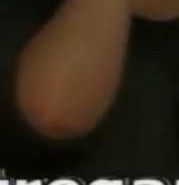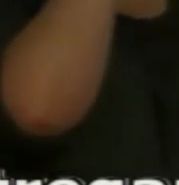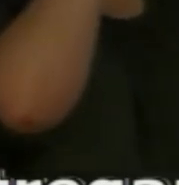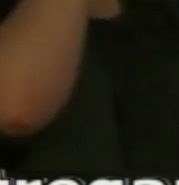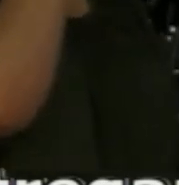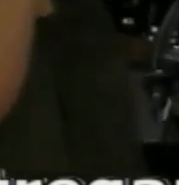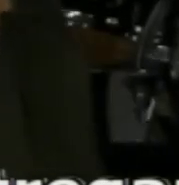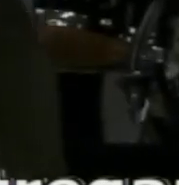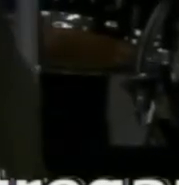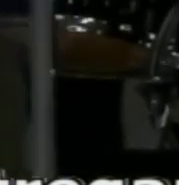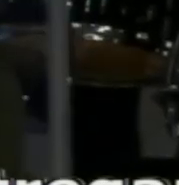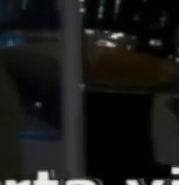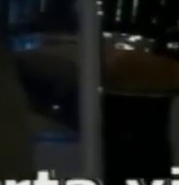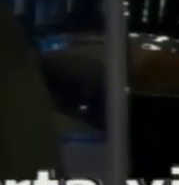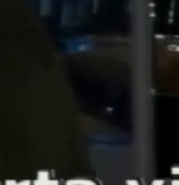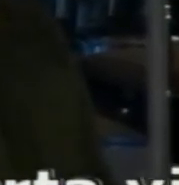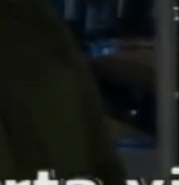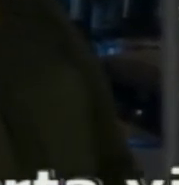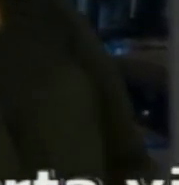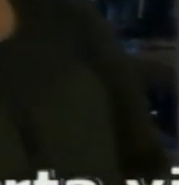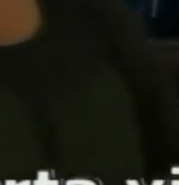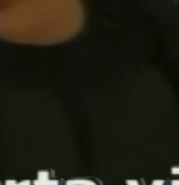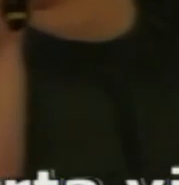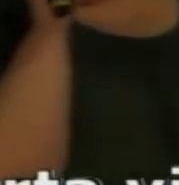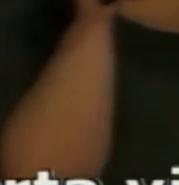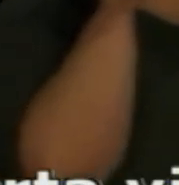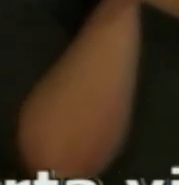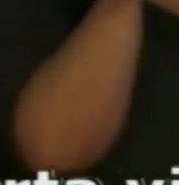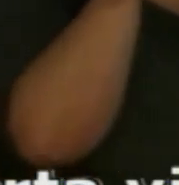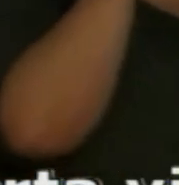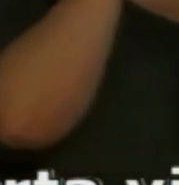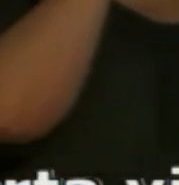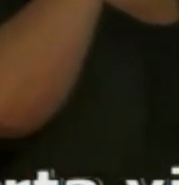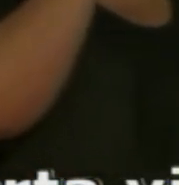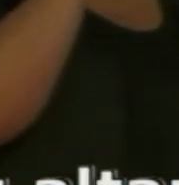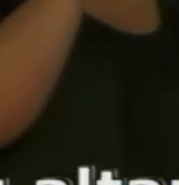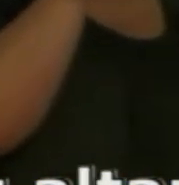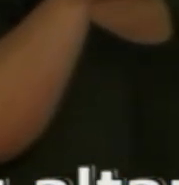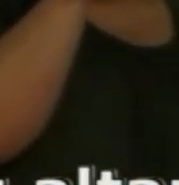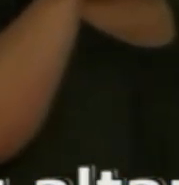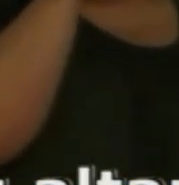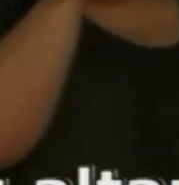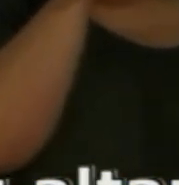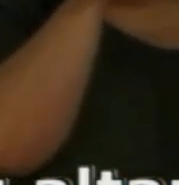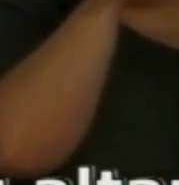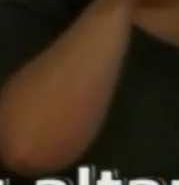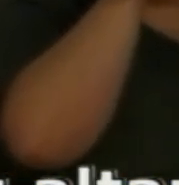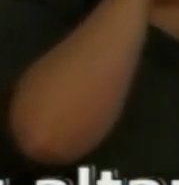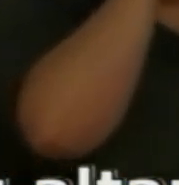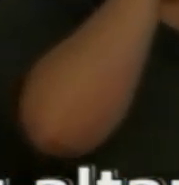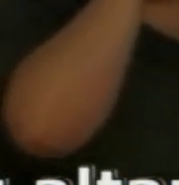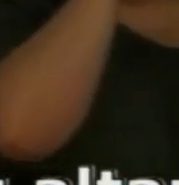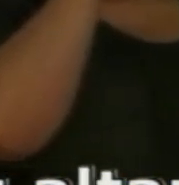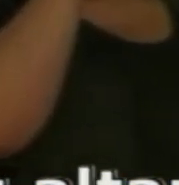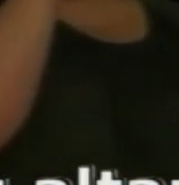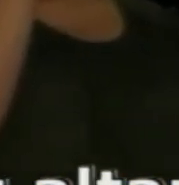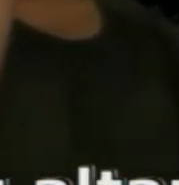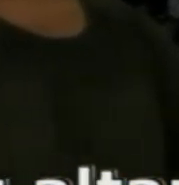Te entregar como oferta viva em Teu